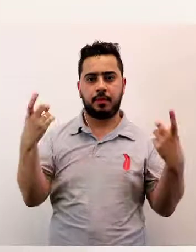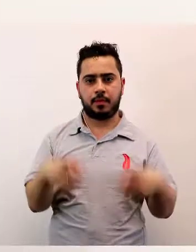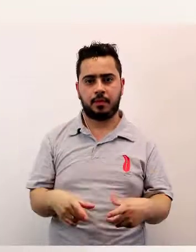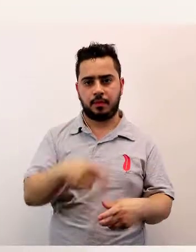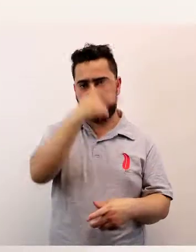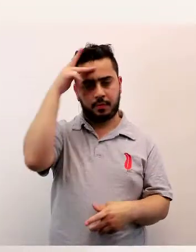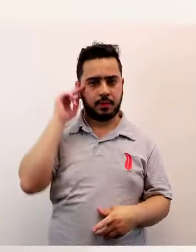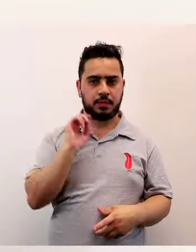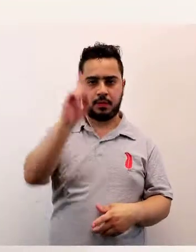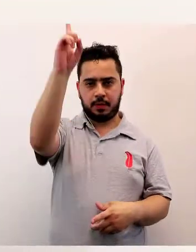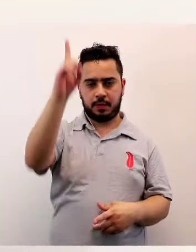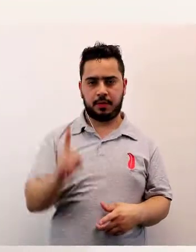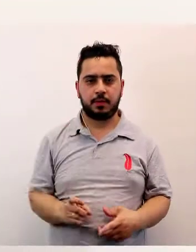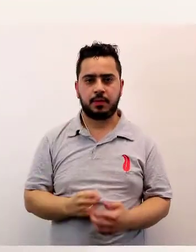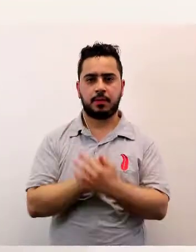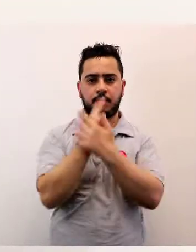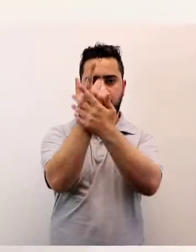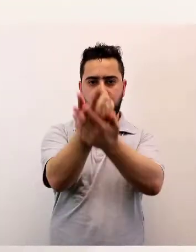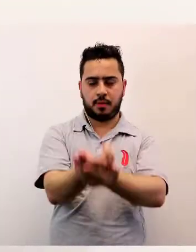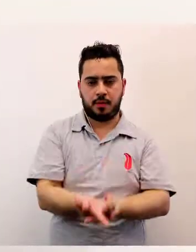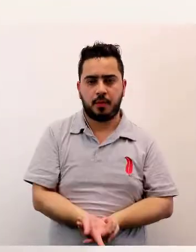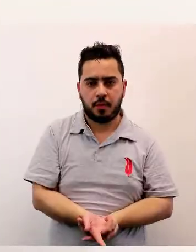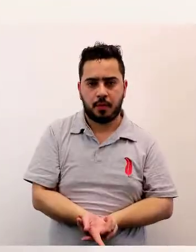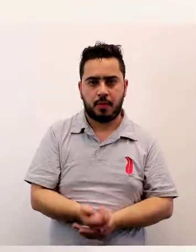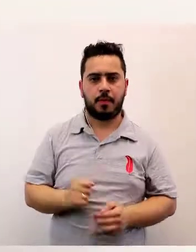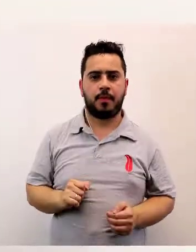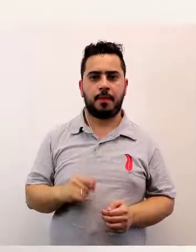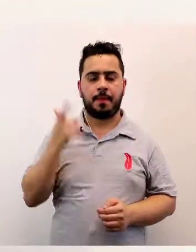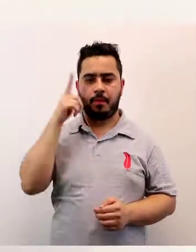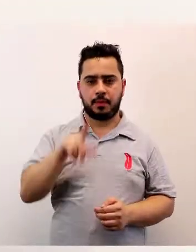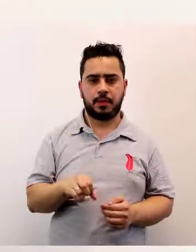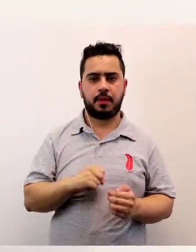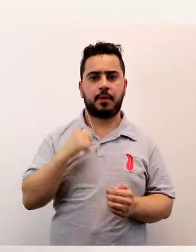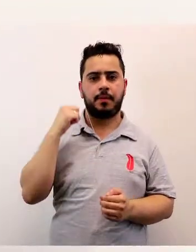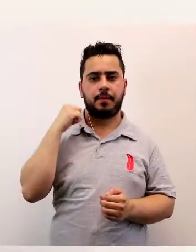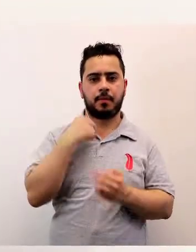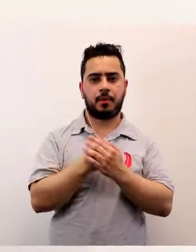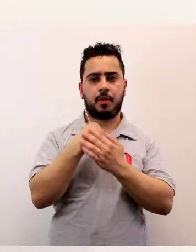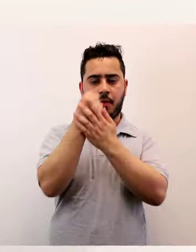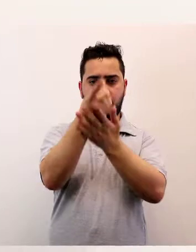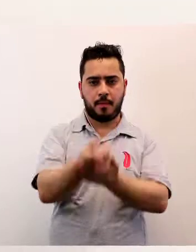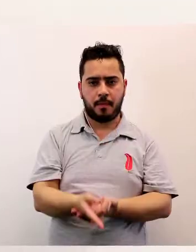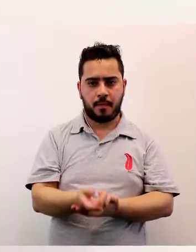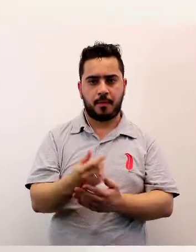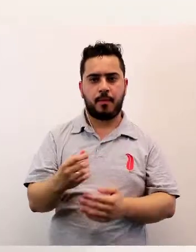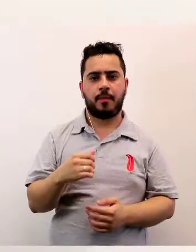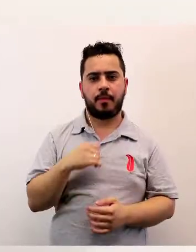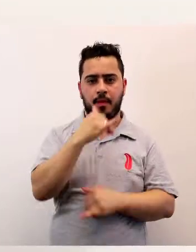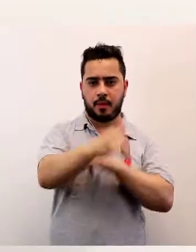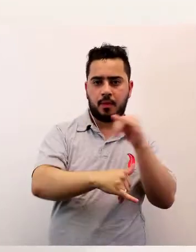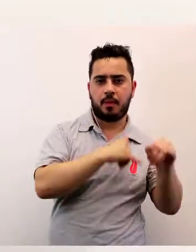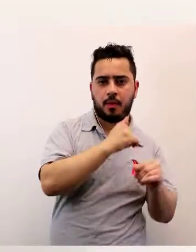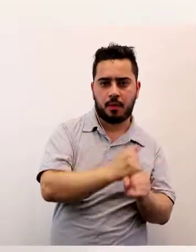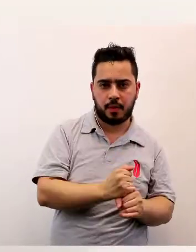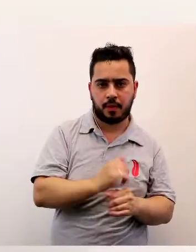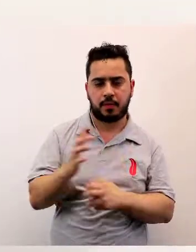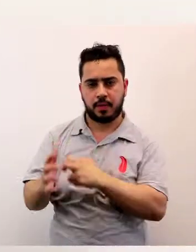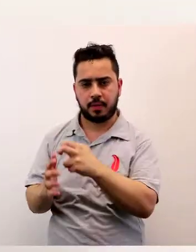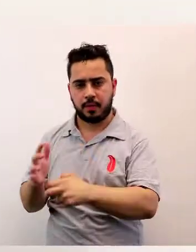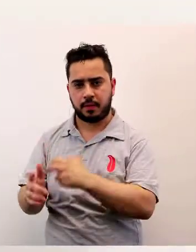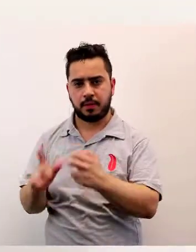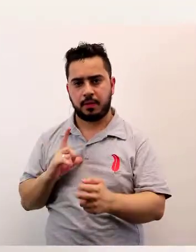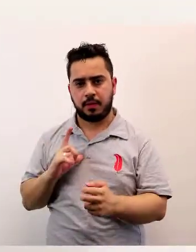pessoas estão consumindo. Olha um exemplo. Será que uma pessoa cega consegue acessar uma loja online e efetuar a compra até o final? Um cadeirante